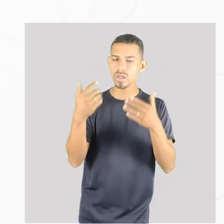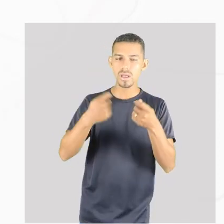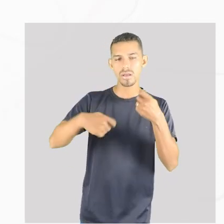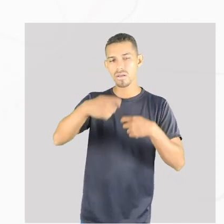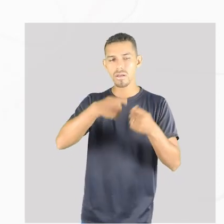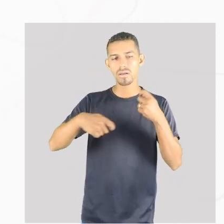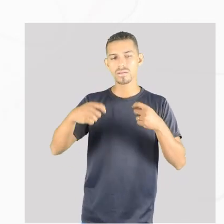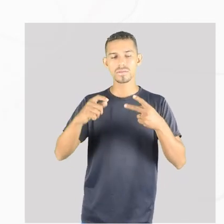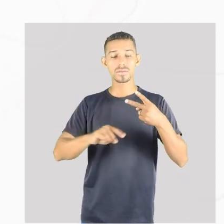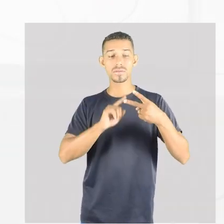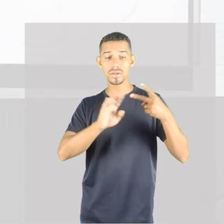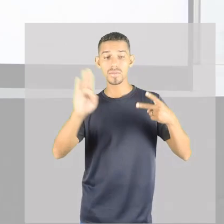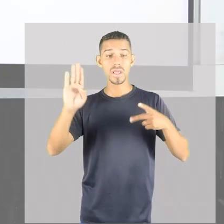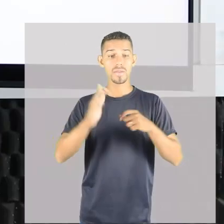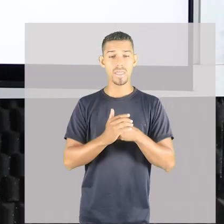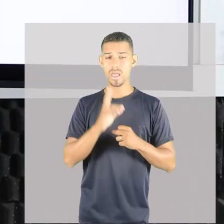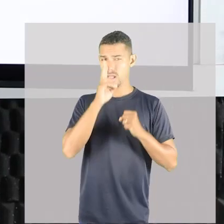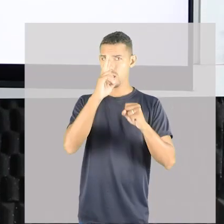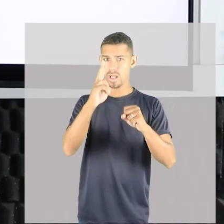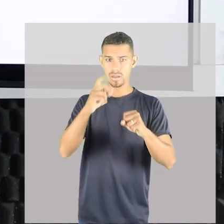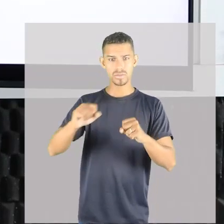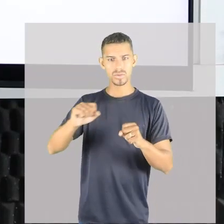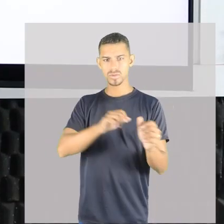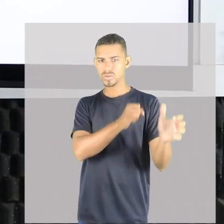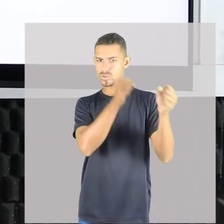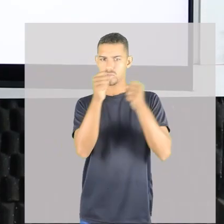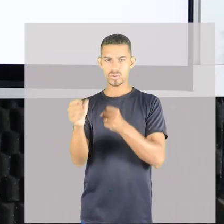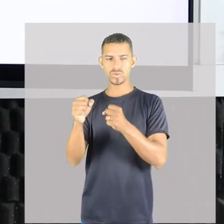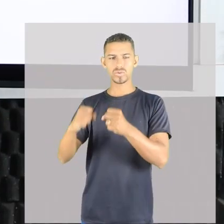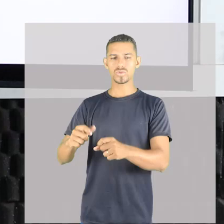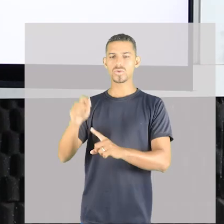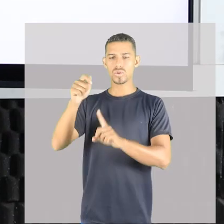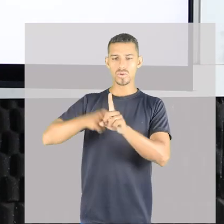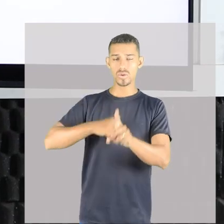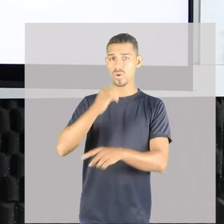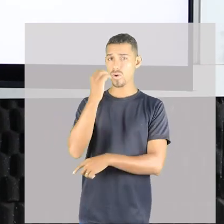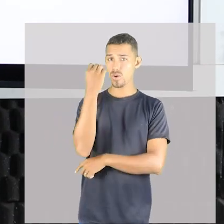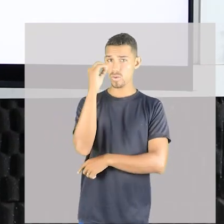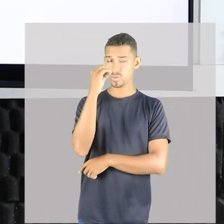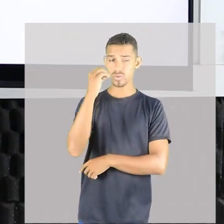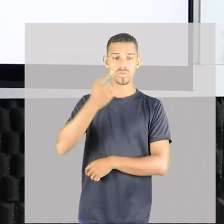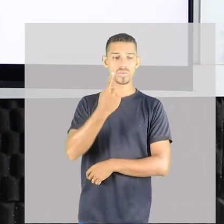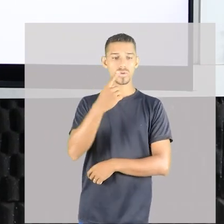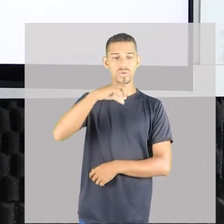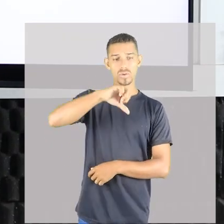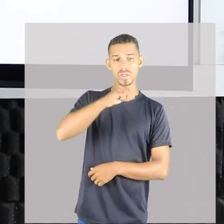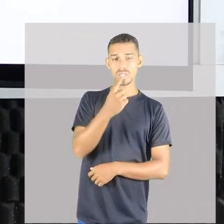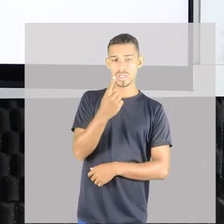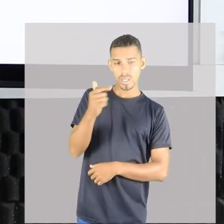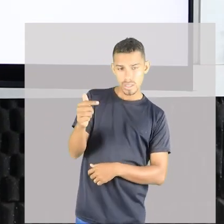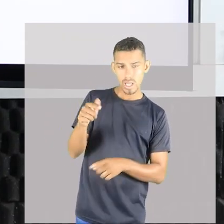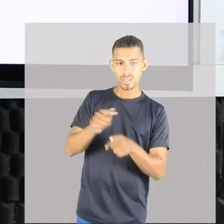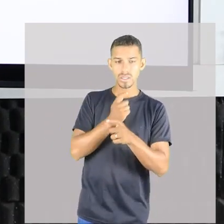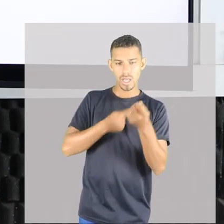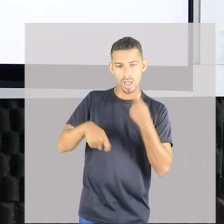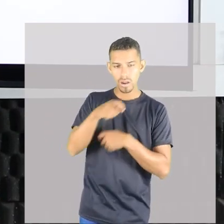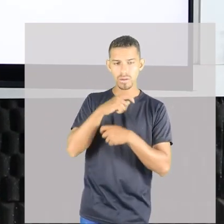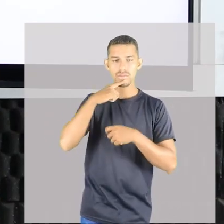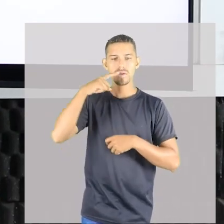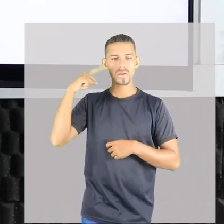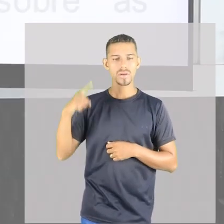Letra B. A tomada de poder pelos bolcheviques em outubro de 1917, pois a economia russa crescia em função da Primeira